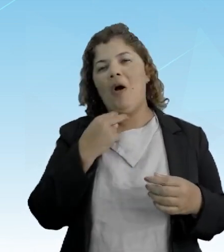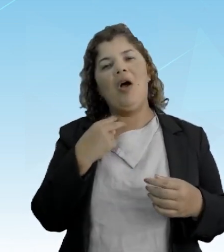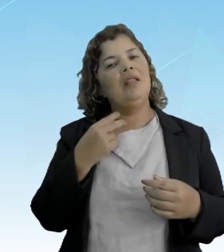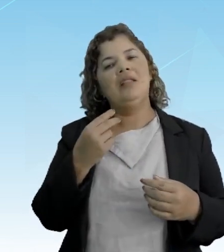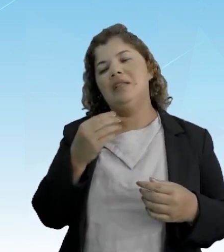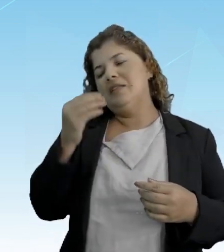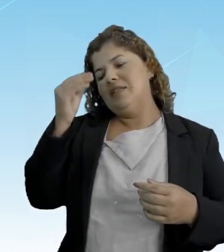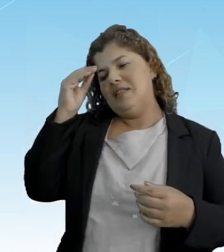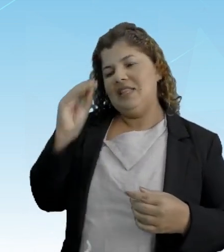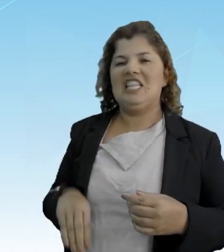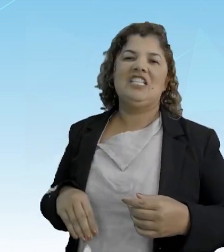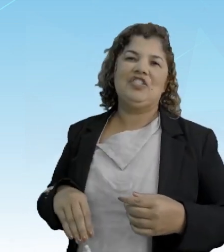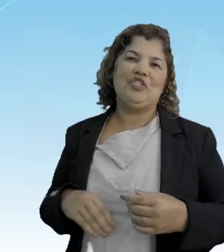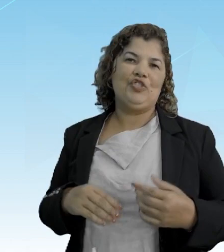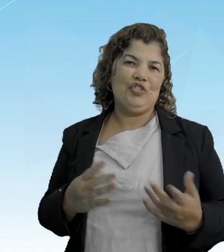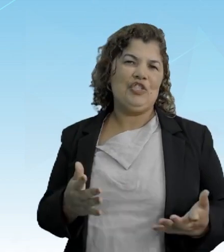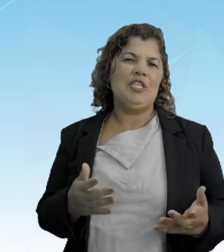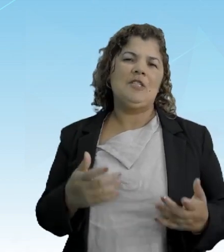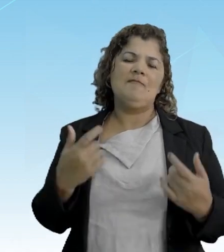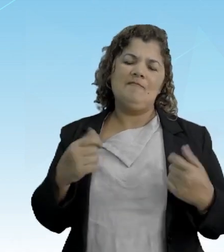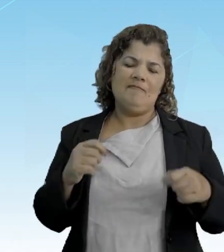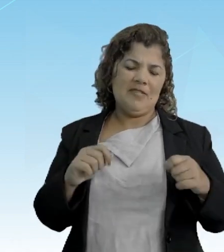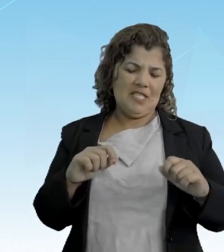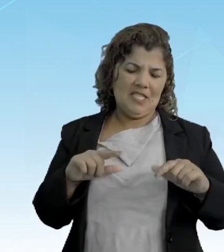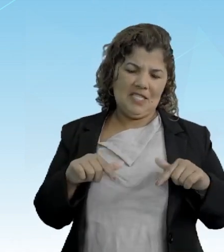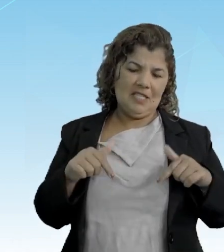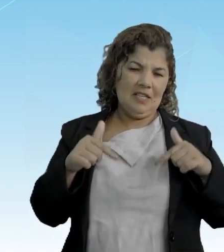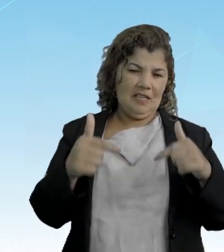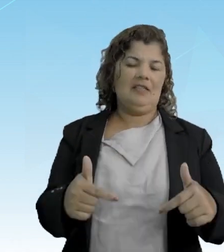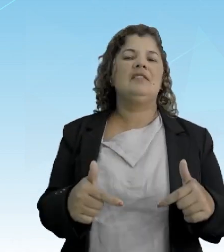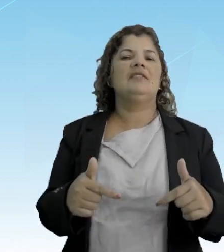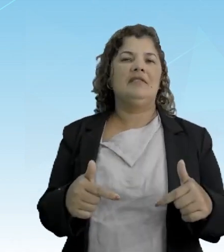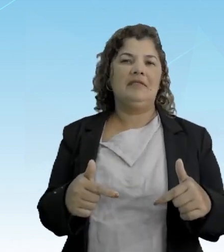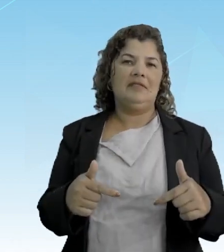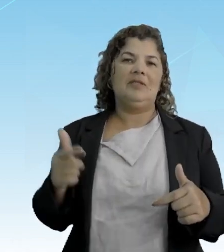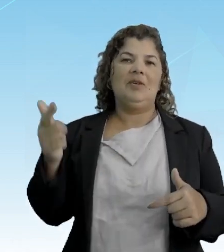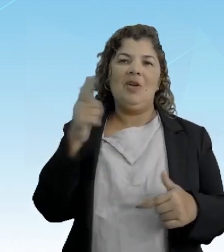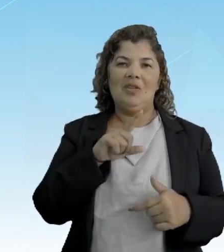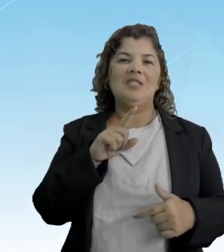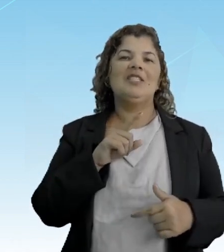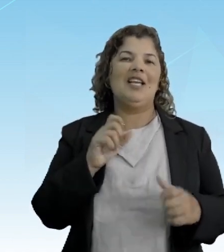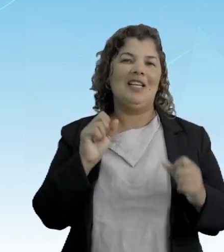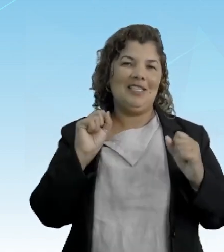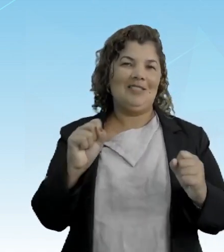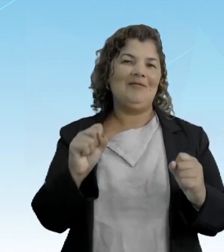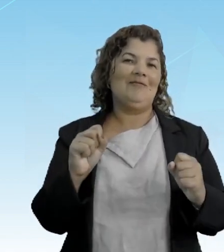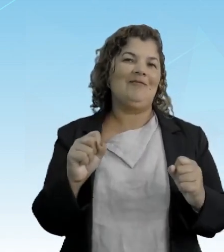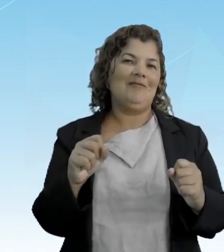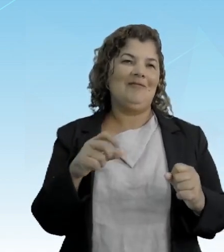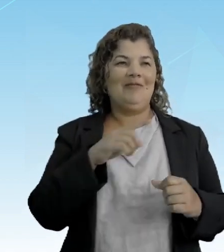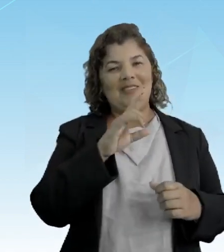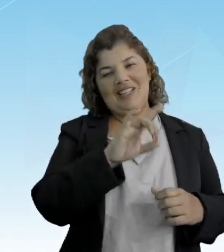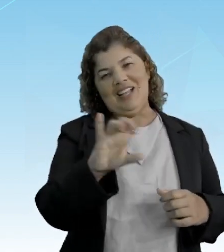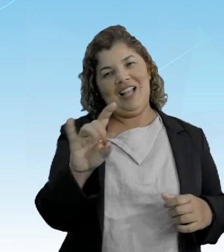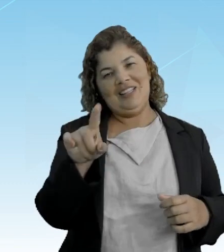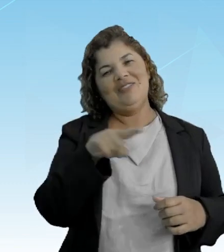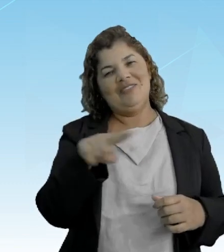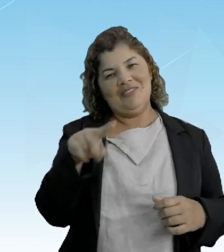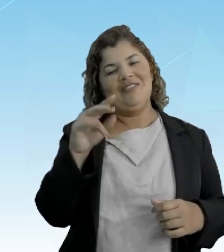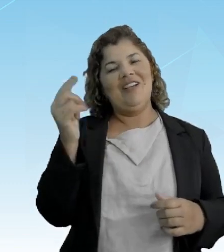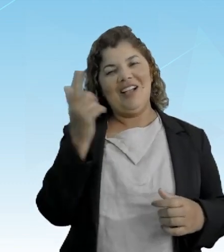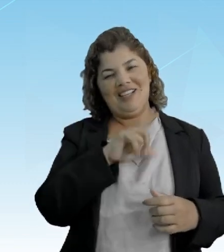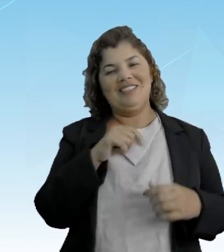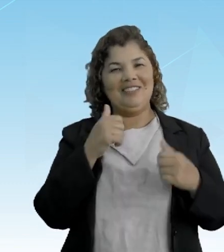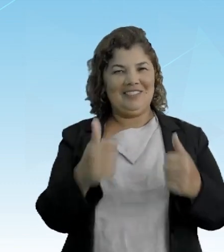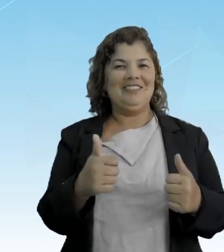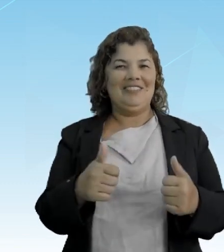aqueles que são obstinados e perseverantes, eles conseguem chegar lá. E eu confio que cada um de vocês vai chegar